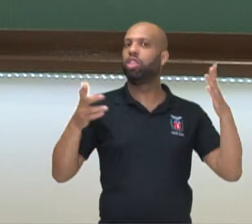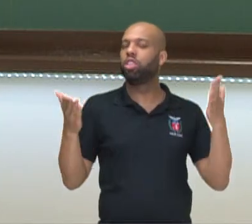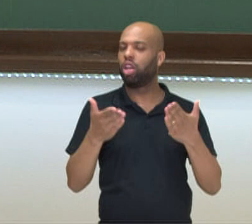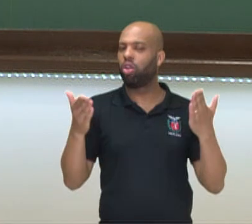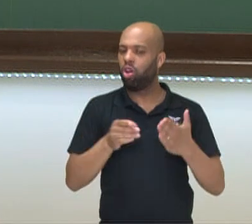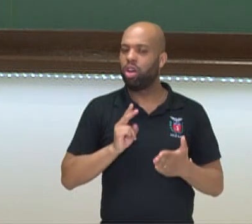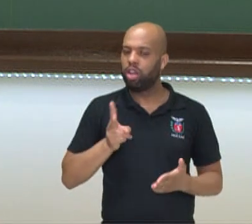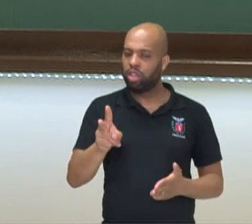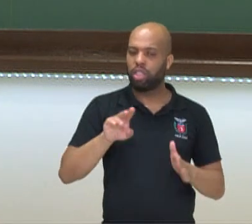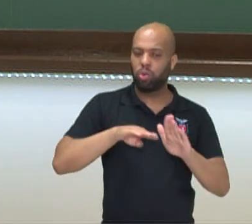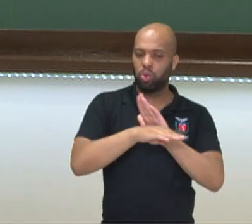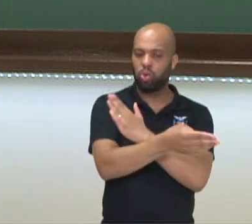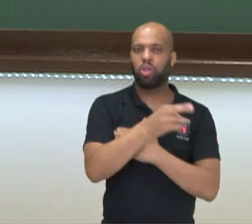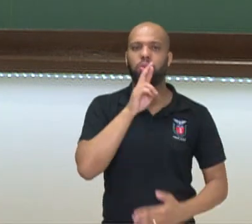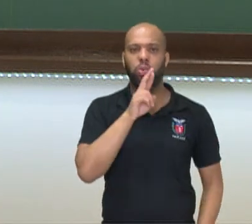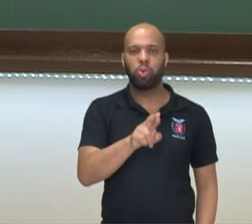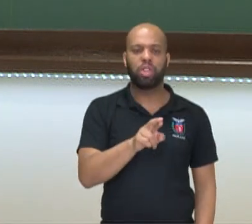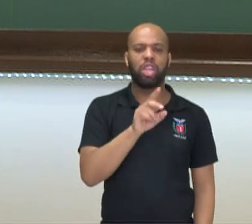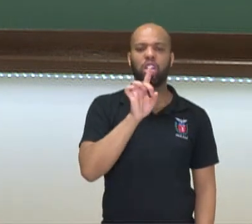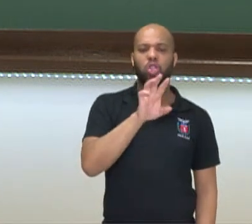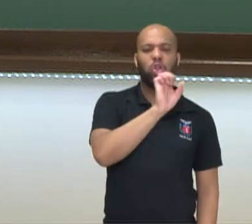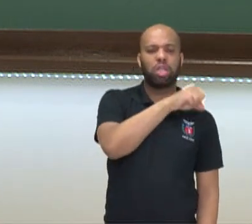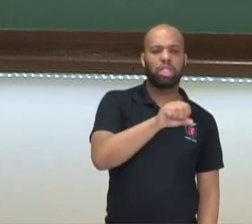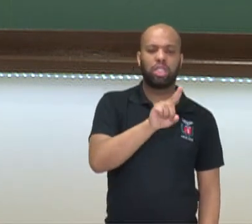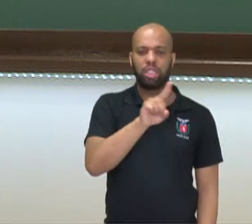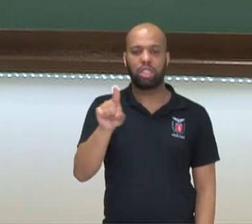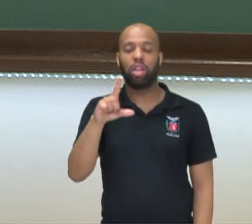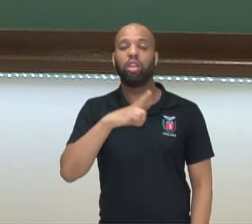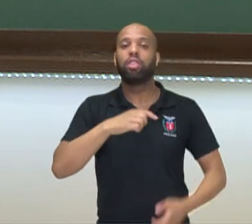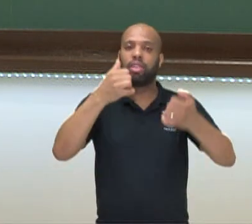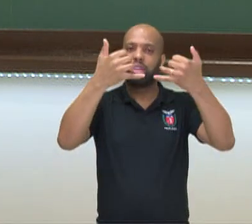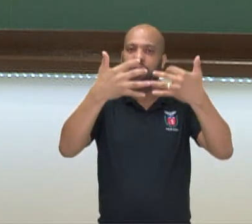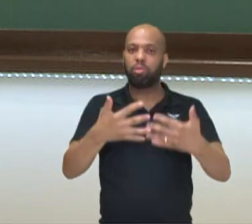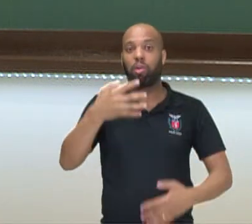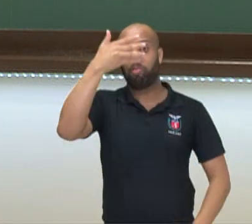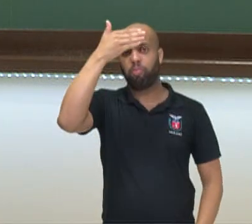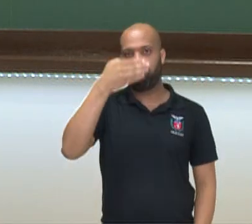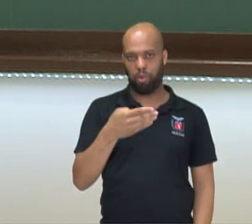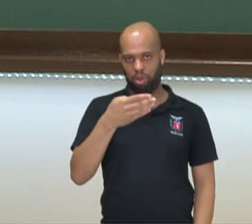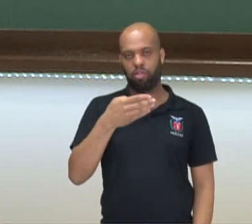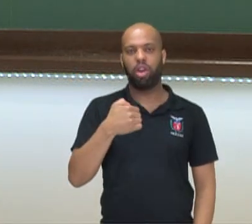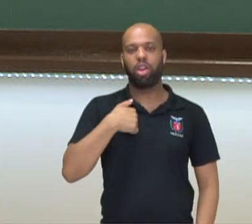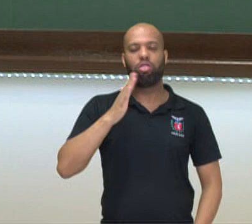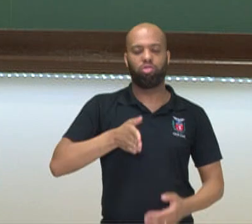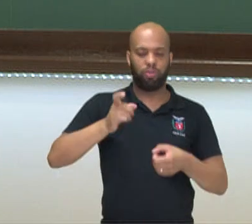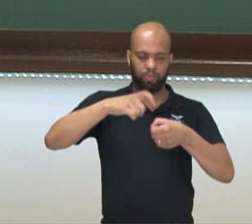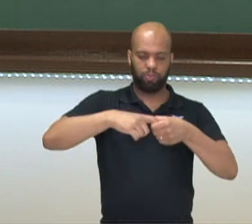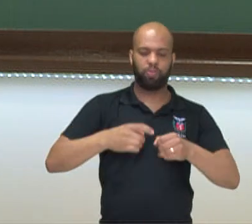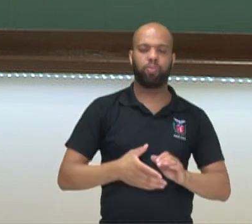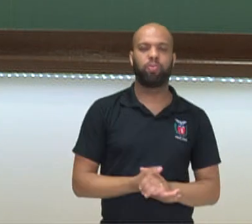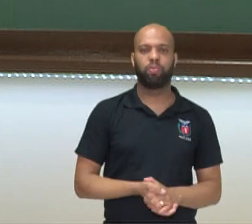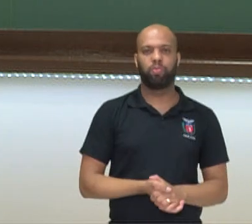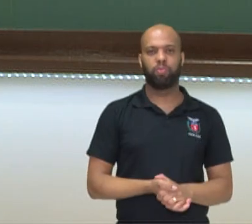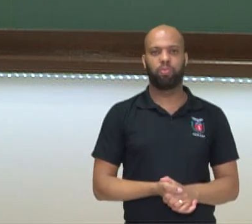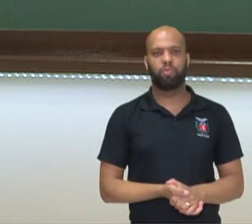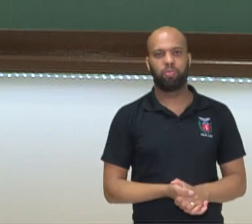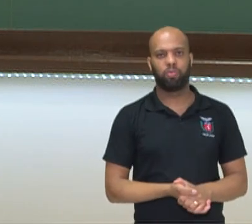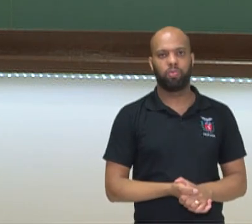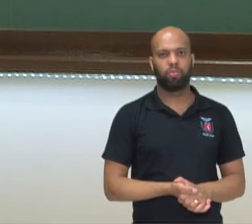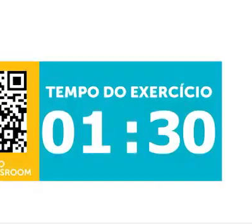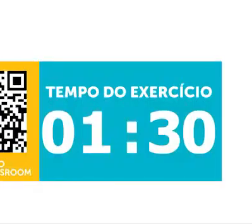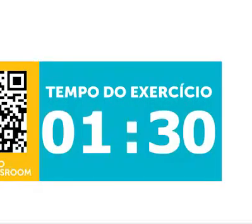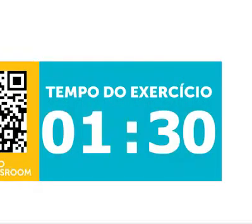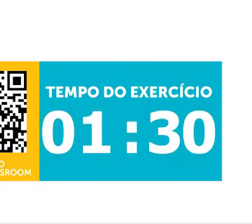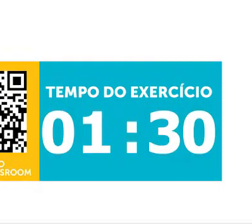gente está acostumado a responder. Não basta dizer sim ou não, a gente precisa de uma justificativa bem legal. Pense um pouquinho, a gente já volta para responder esse super